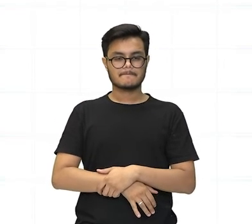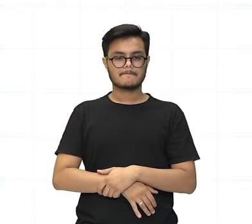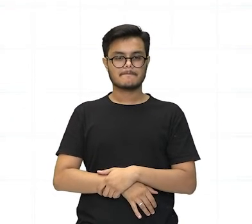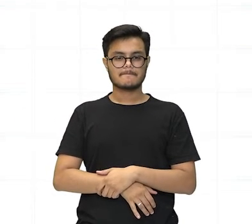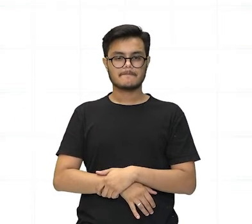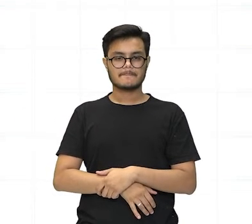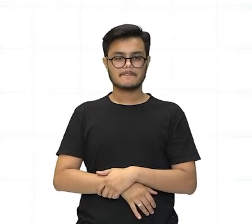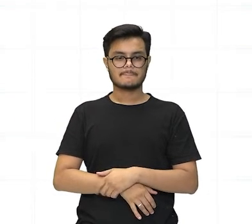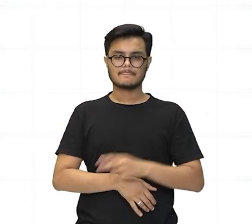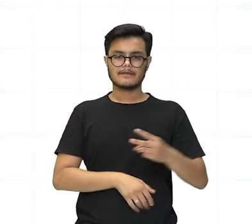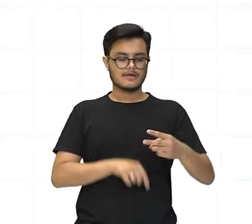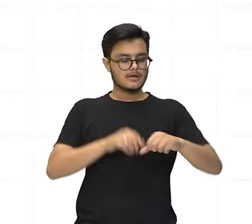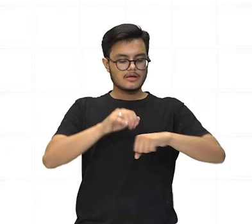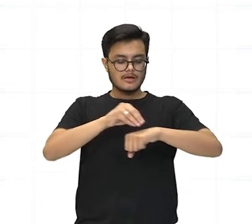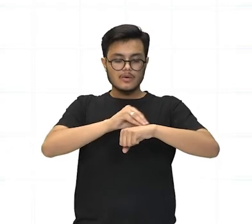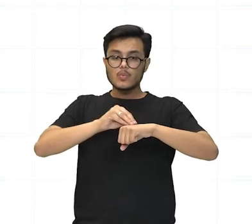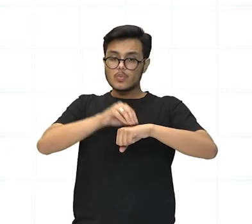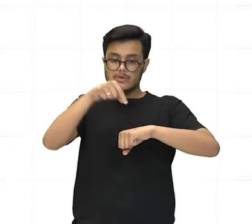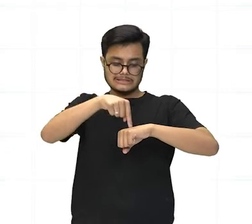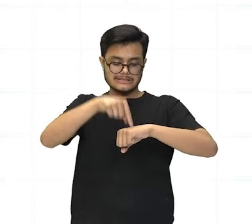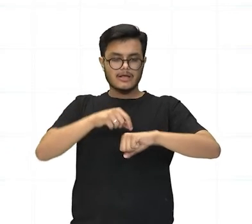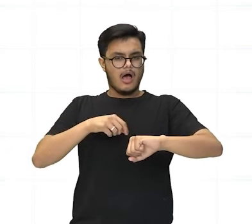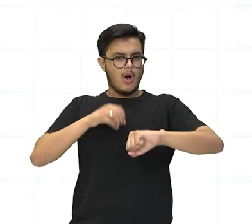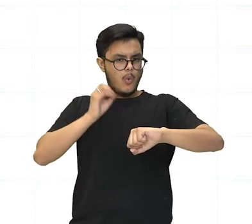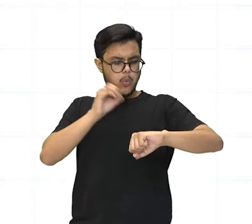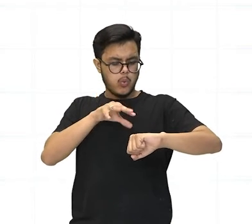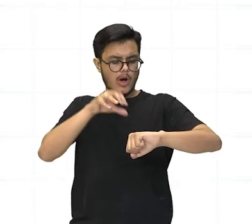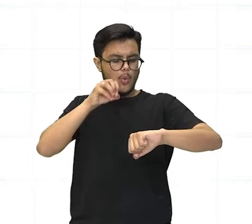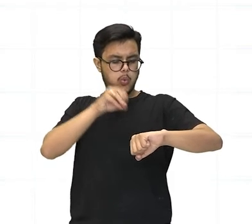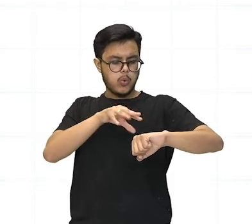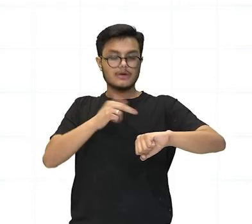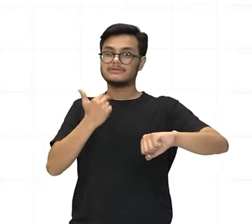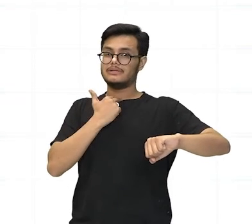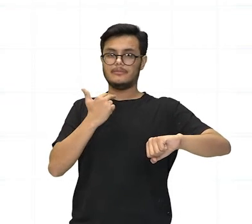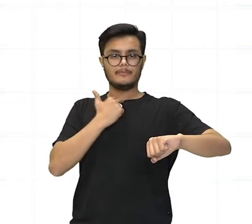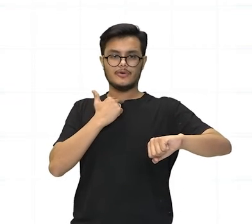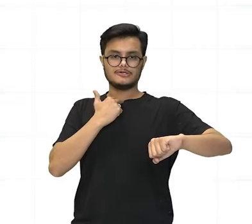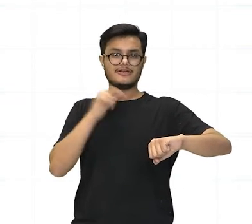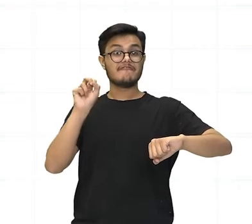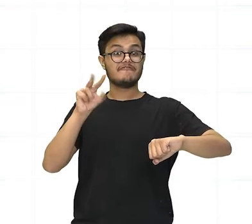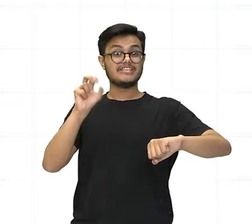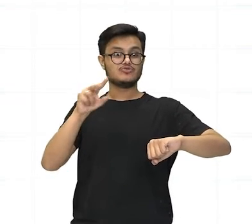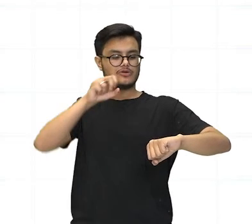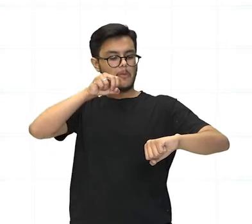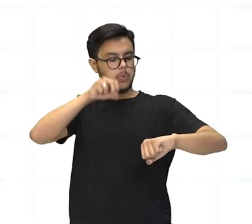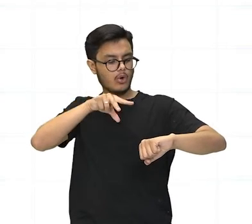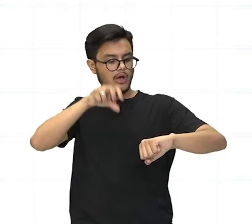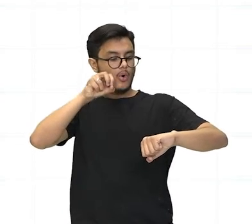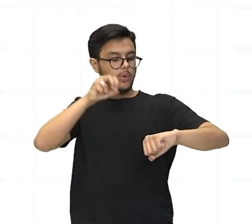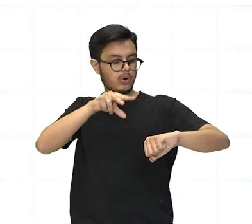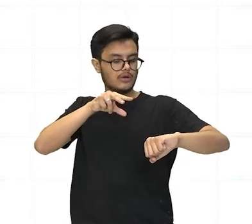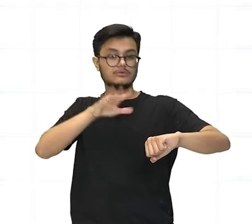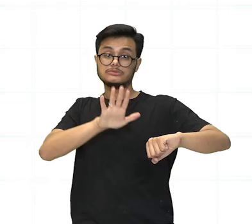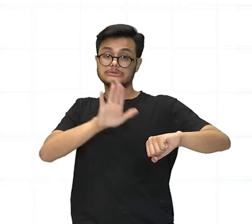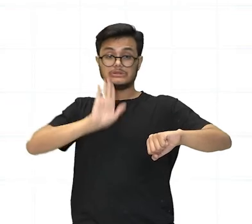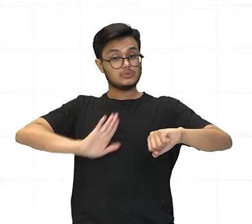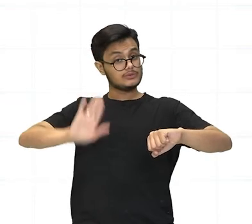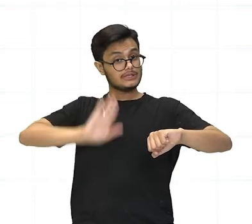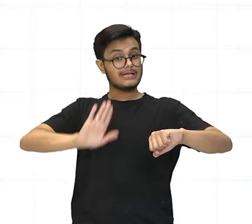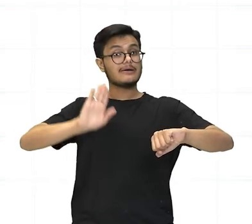ponto, não assopre o ferimento para não contaminar o local. Lembra que eu falei para